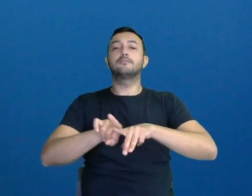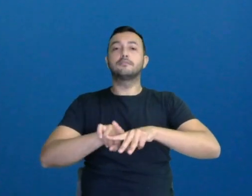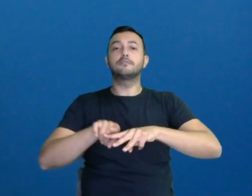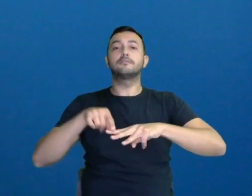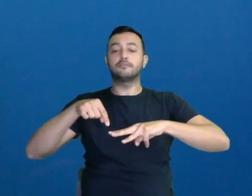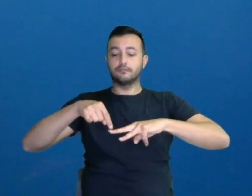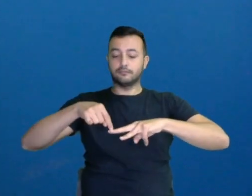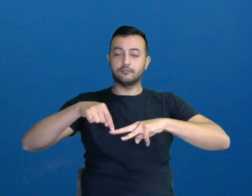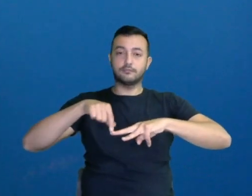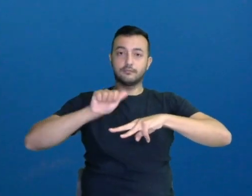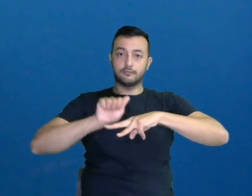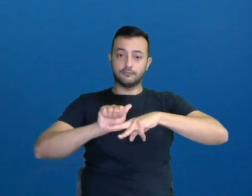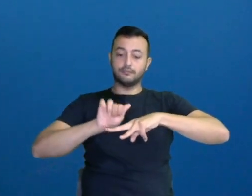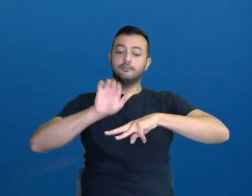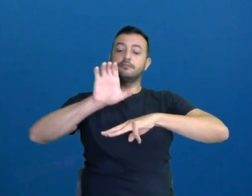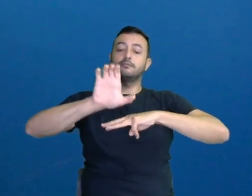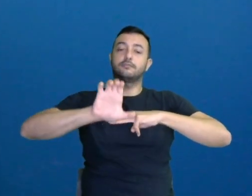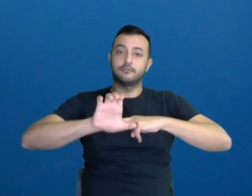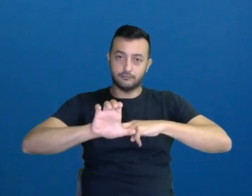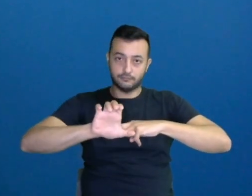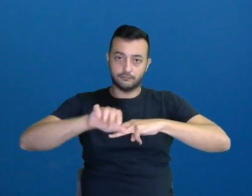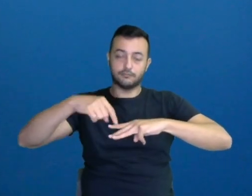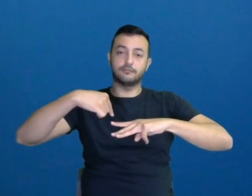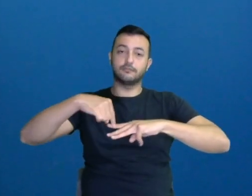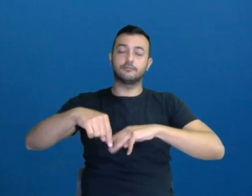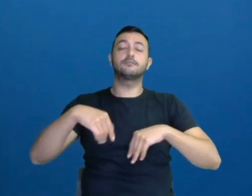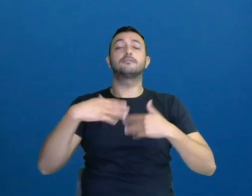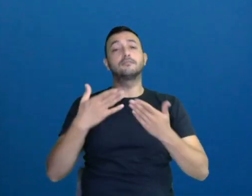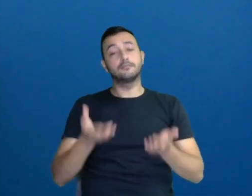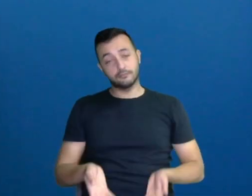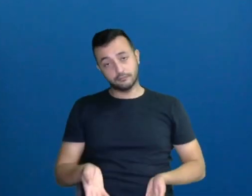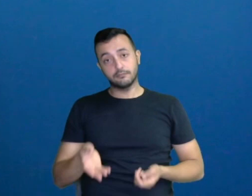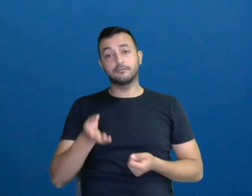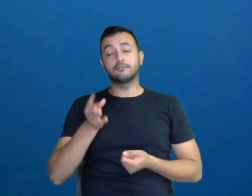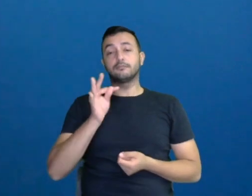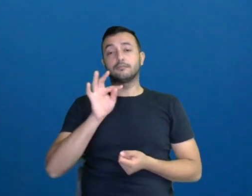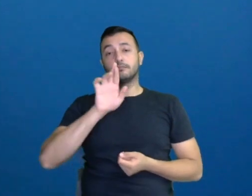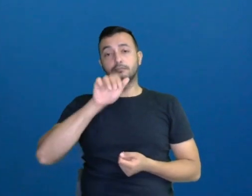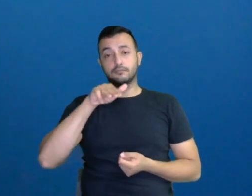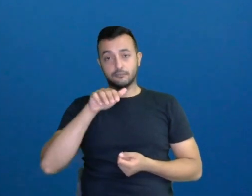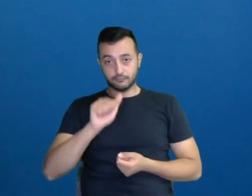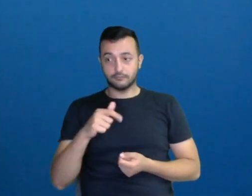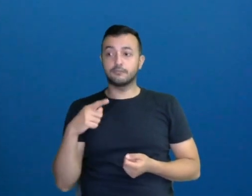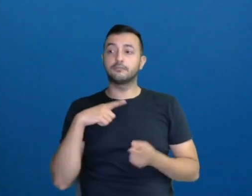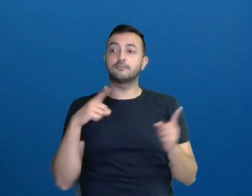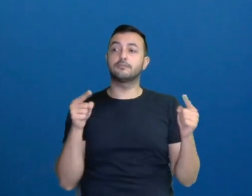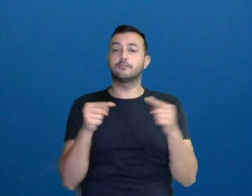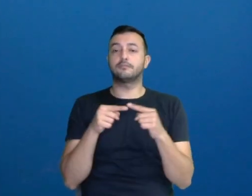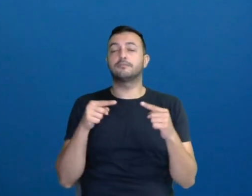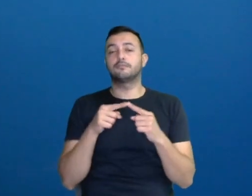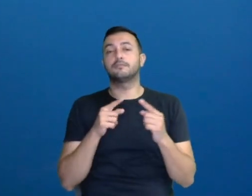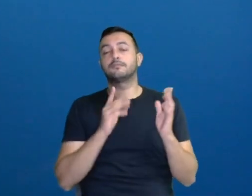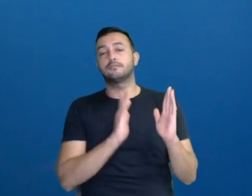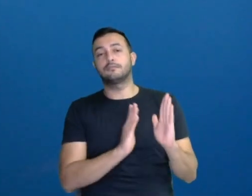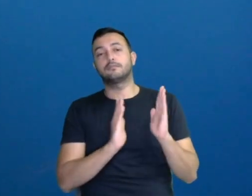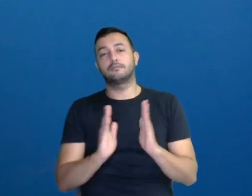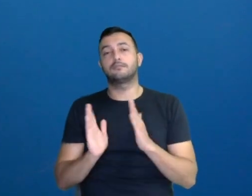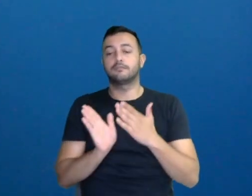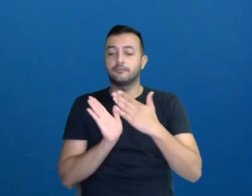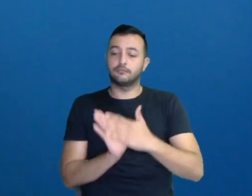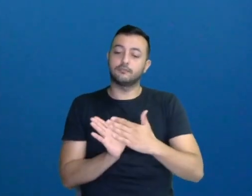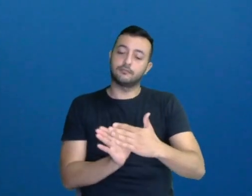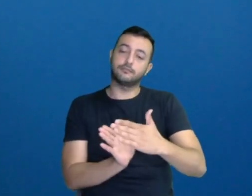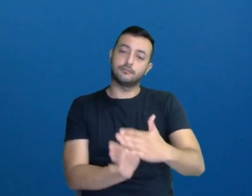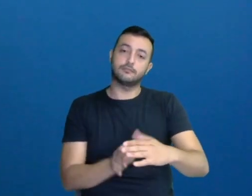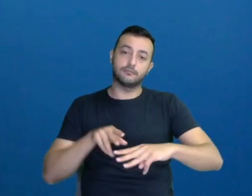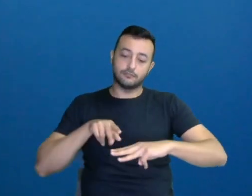segmento maior de A até C. Então, o teorema de Tales relaciona esses segmentos que se formam sob